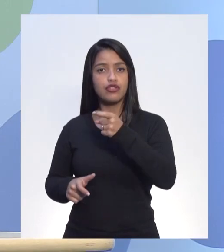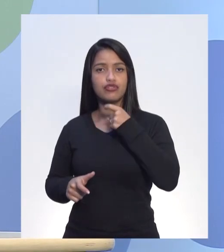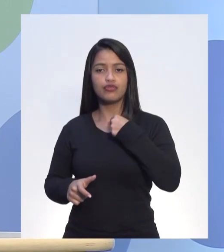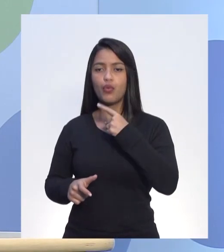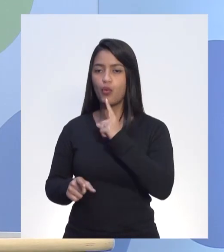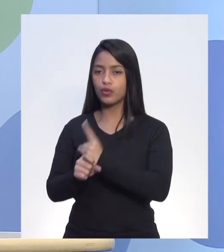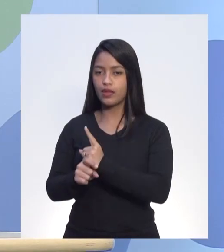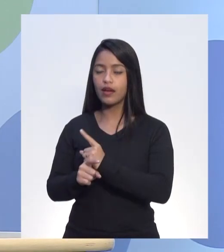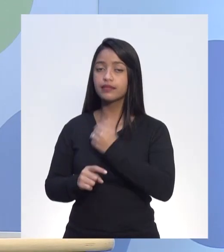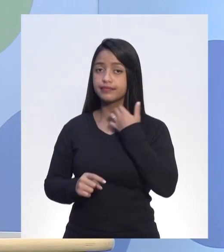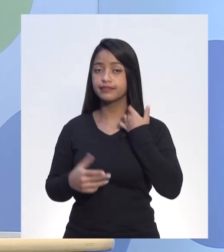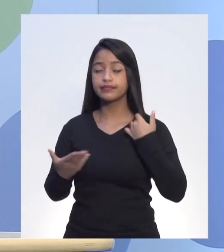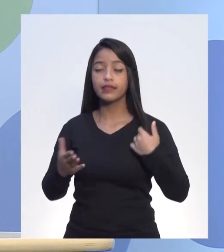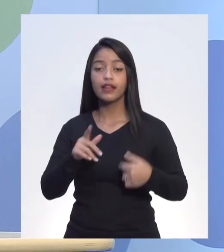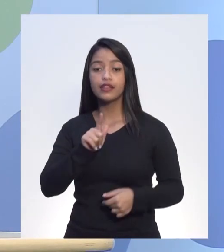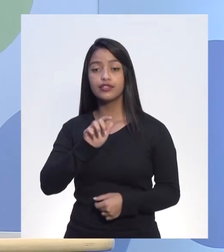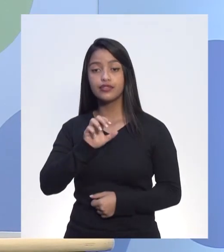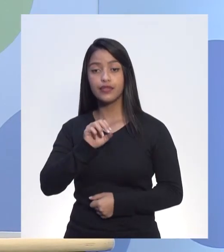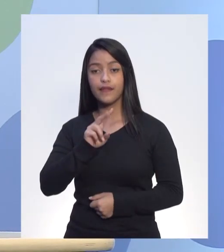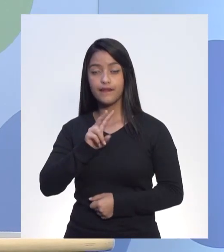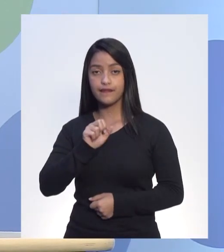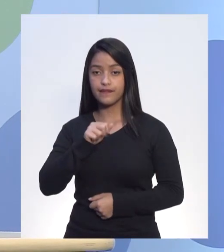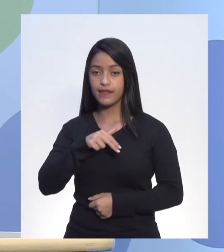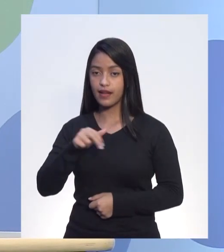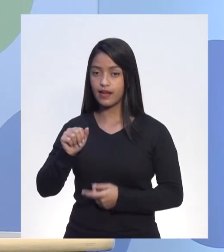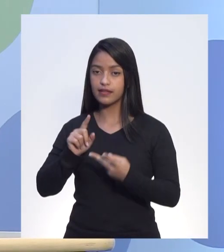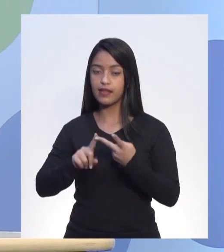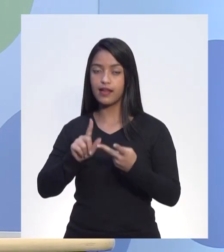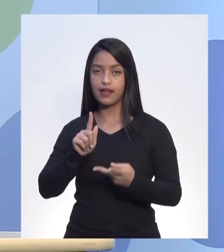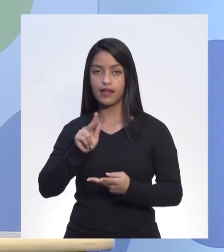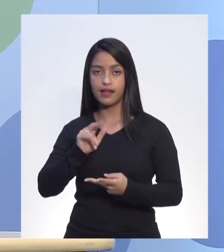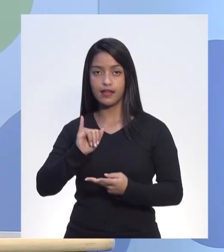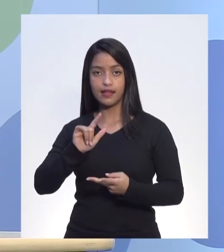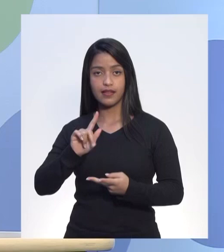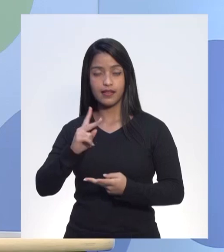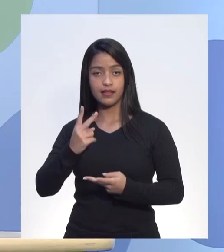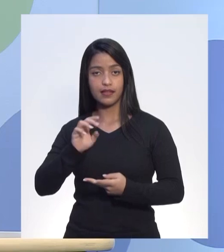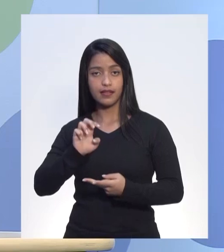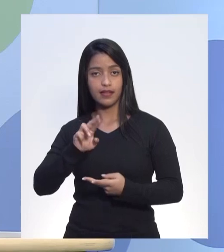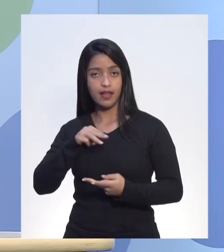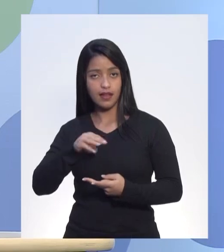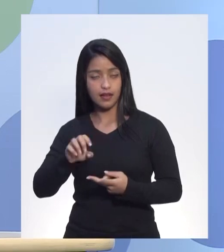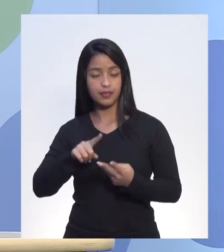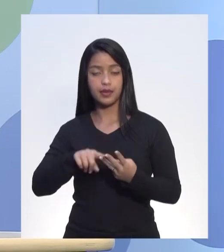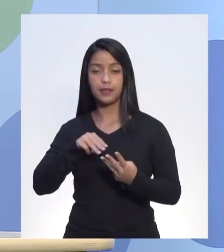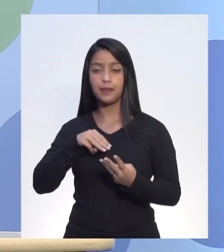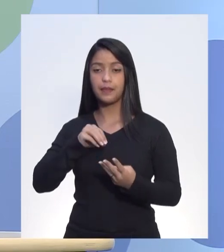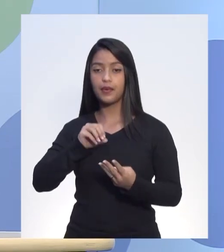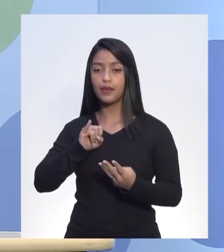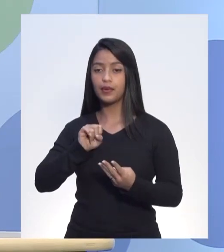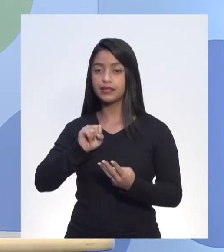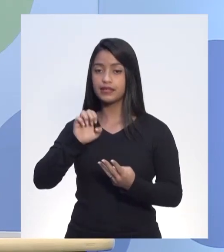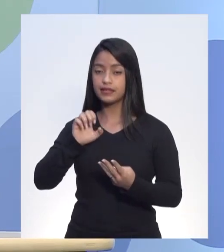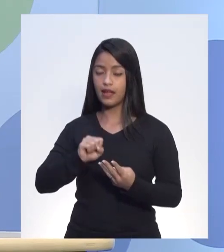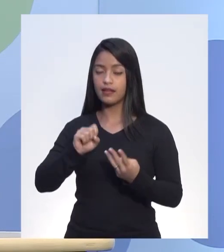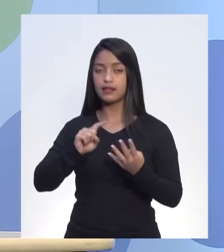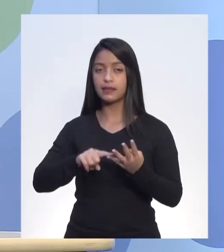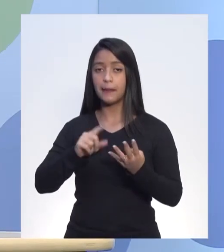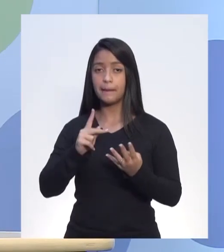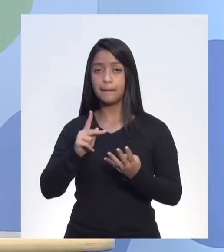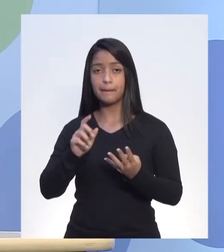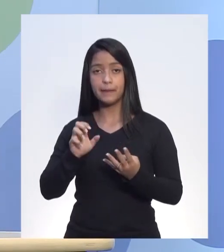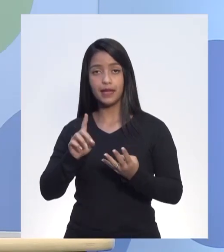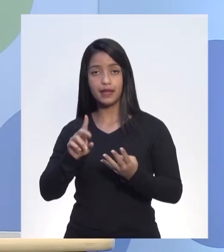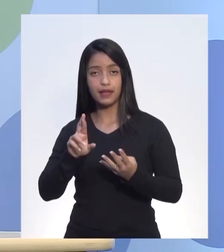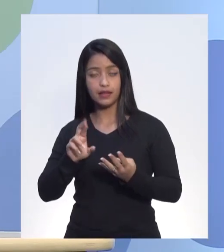Então, da Giovana, do Guilherme, do Moisés, Pedro, Matheus aí, colocando. E eu gostei